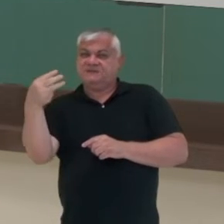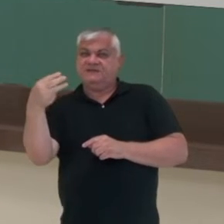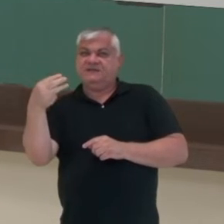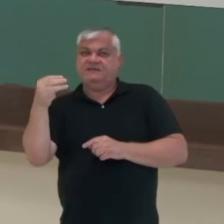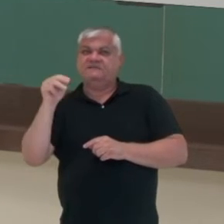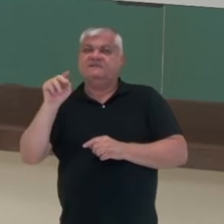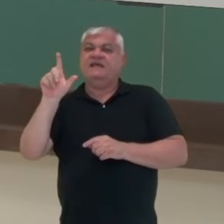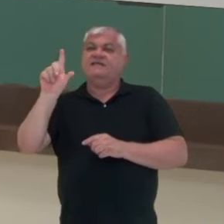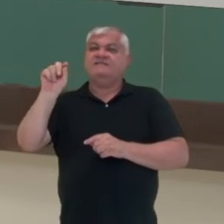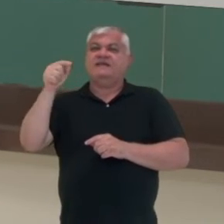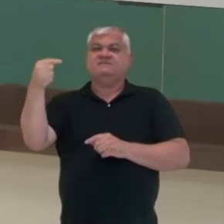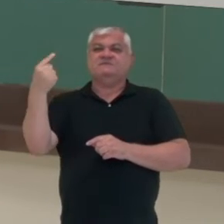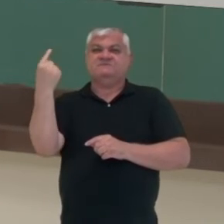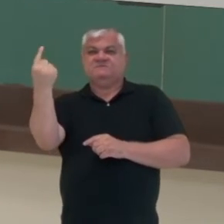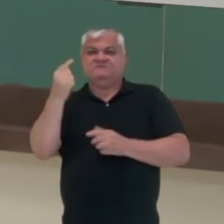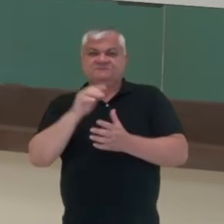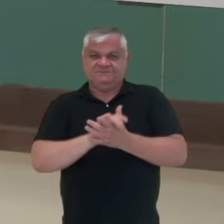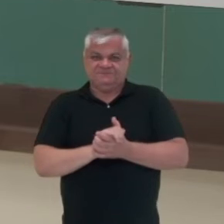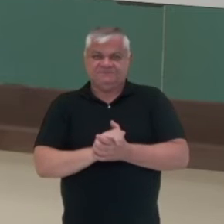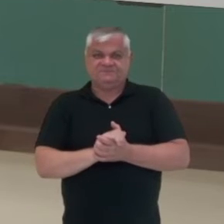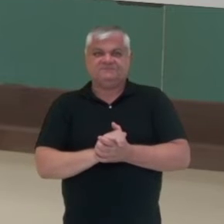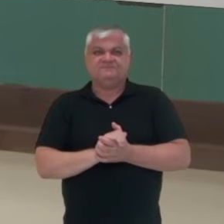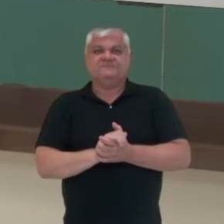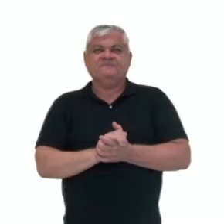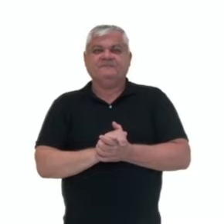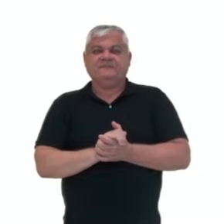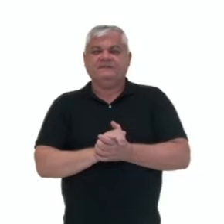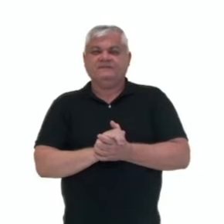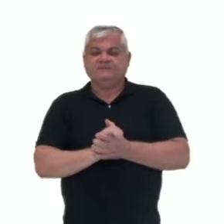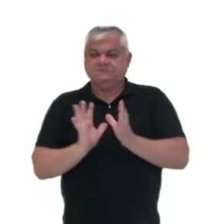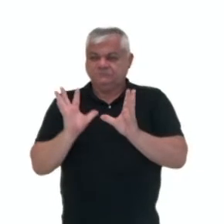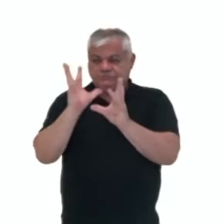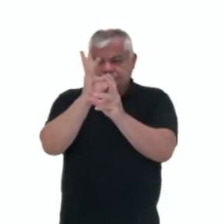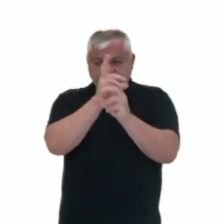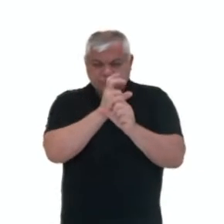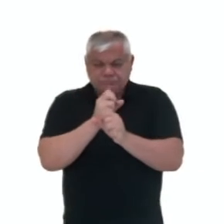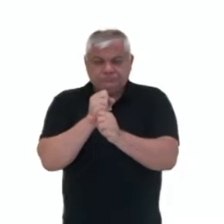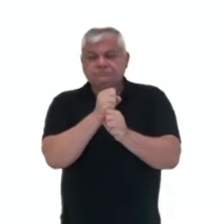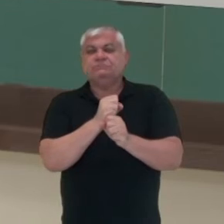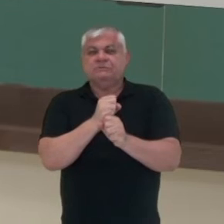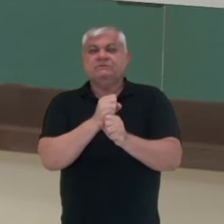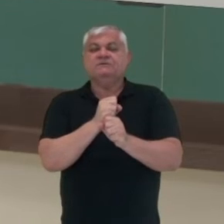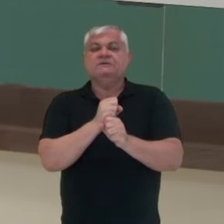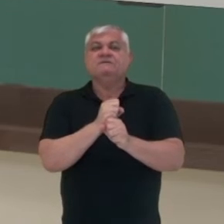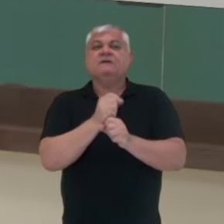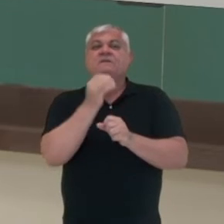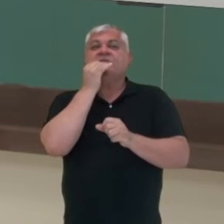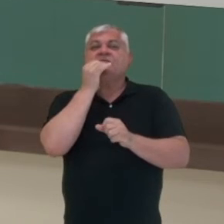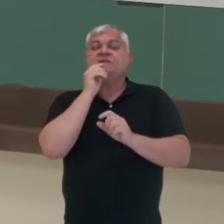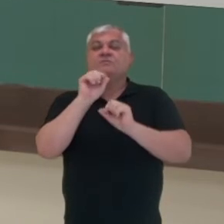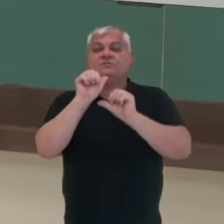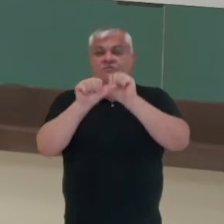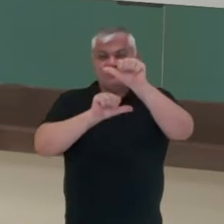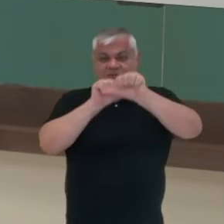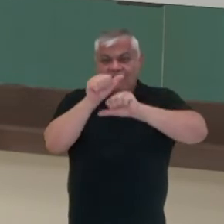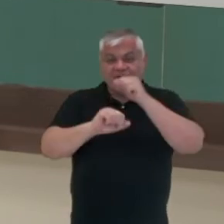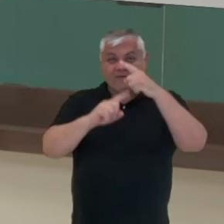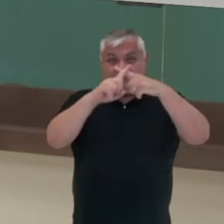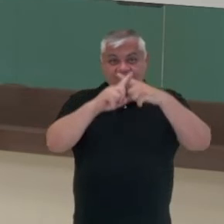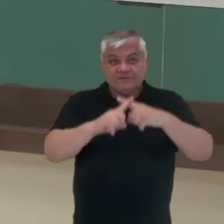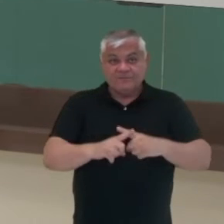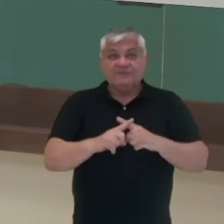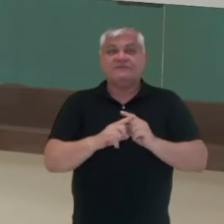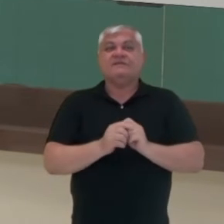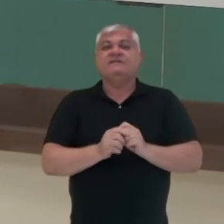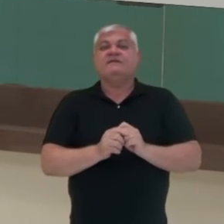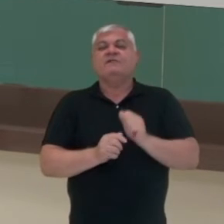na 10 menos 1, que resulta em 9. Fazendo os cálculos dessa potência e na sequência multiplicando pelo valor de